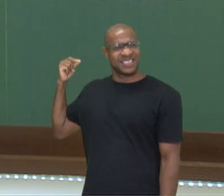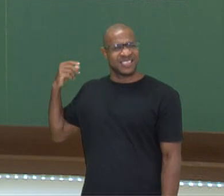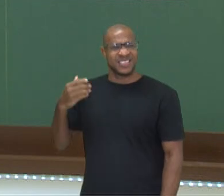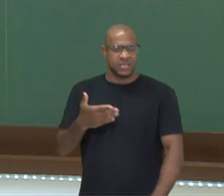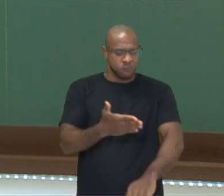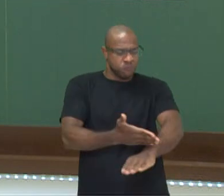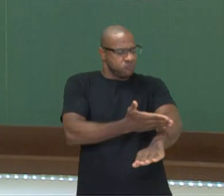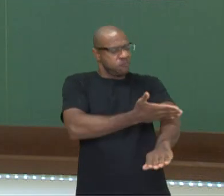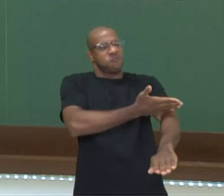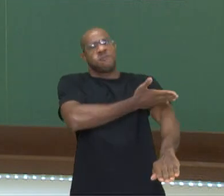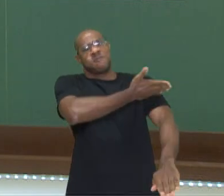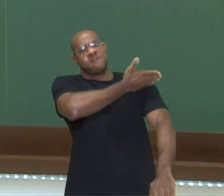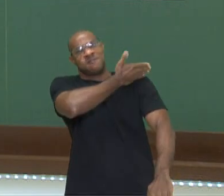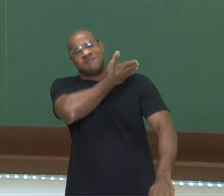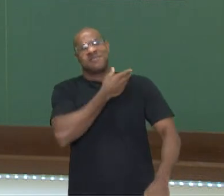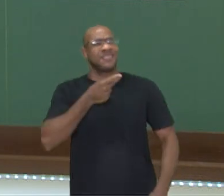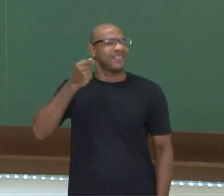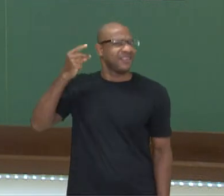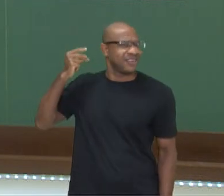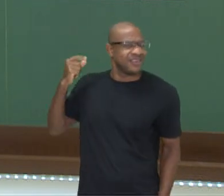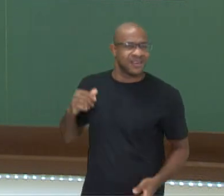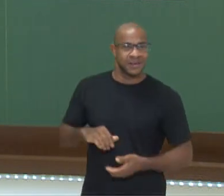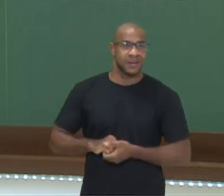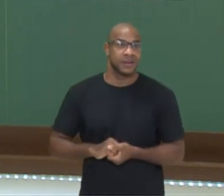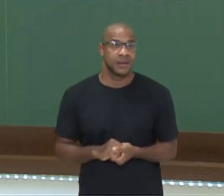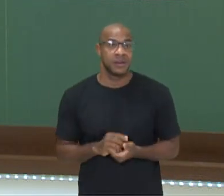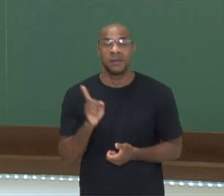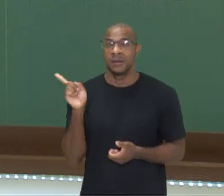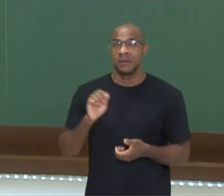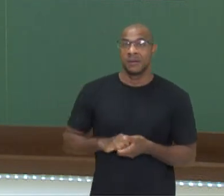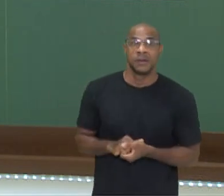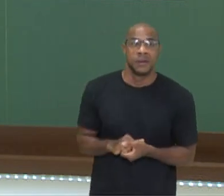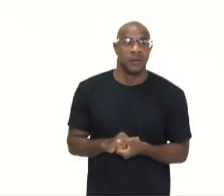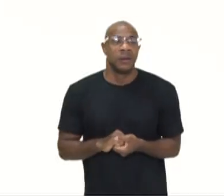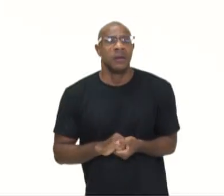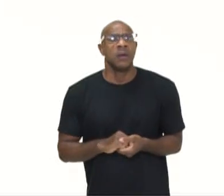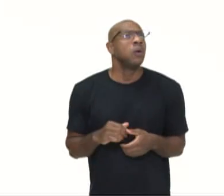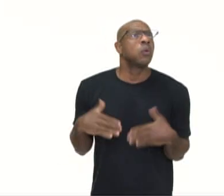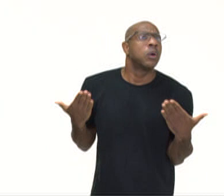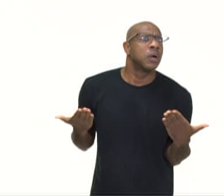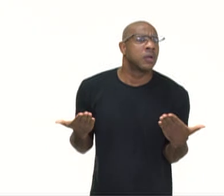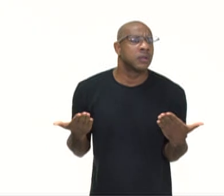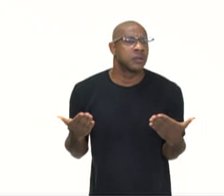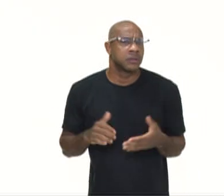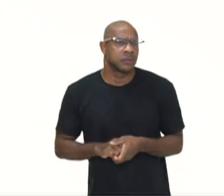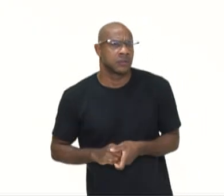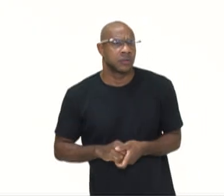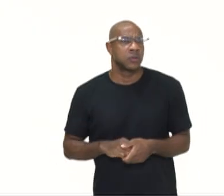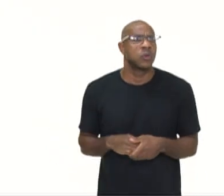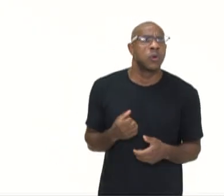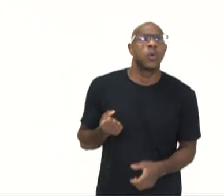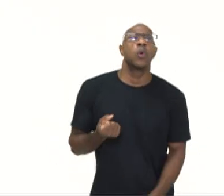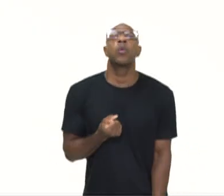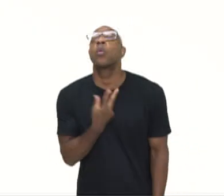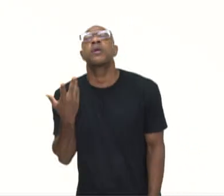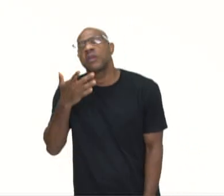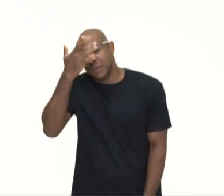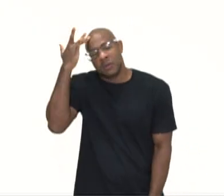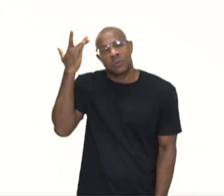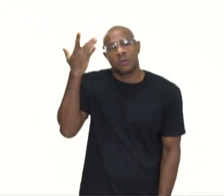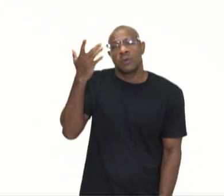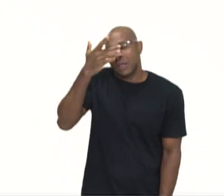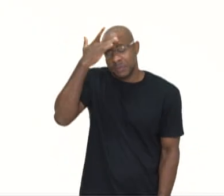que você também já viu isso na história. E vamos lá. Quando os humanos começaram a produzir